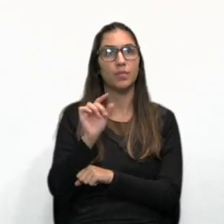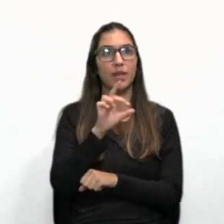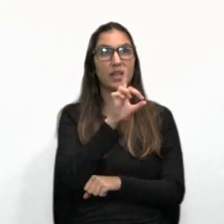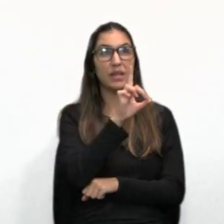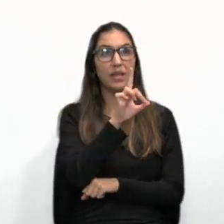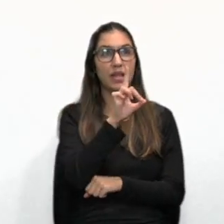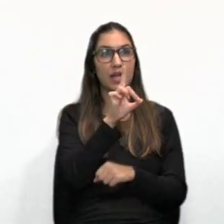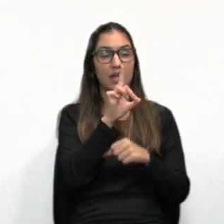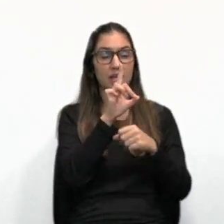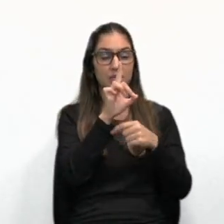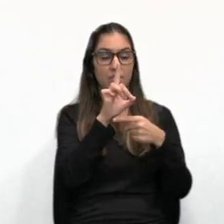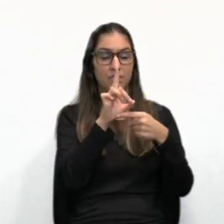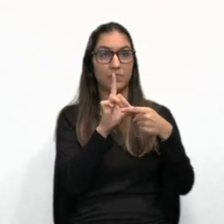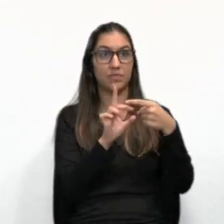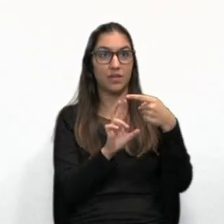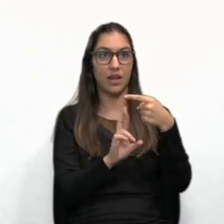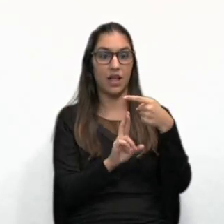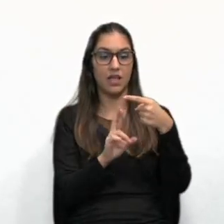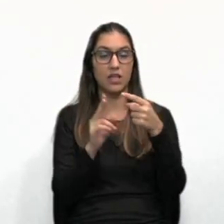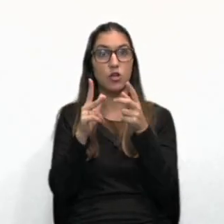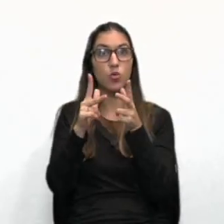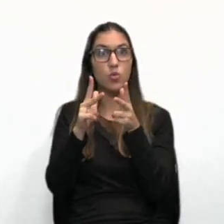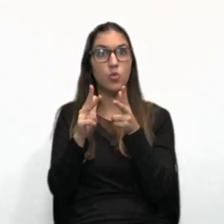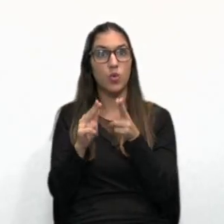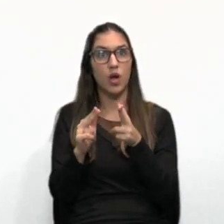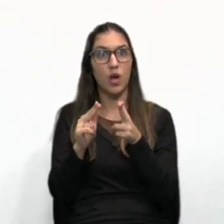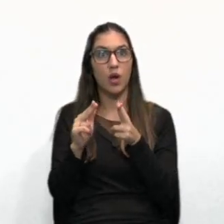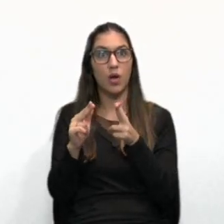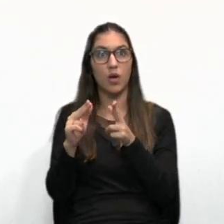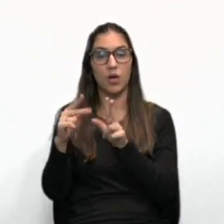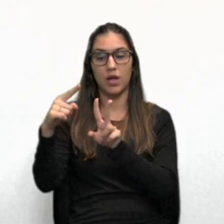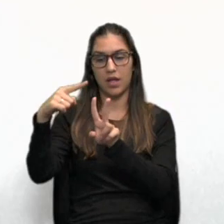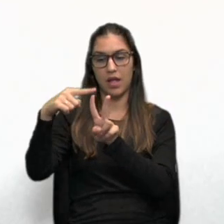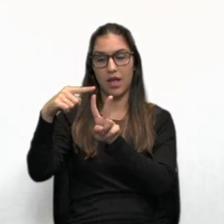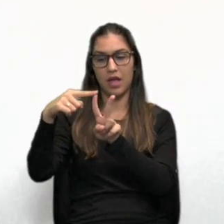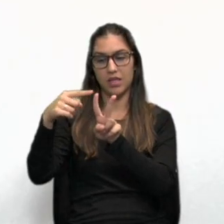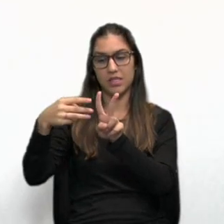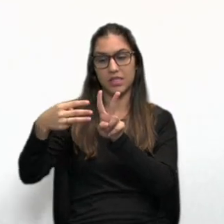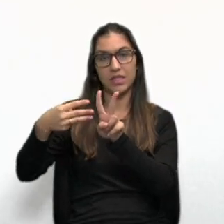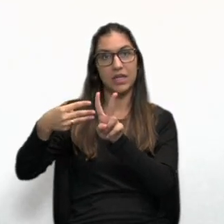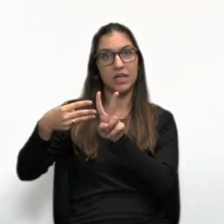D sobre R igual a raiz de 3